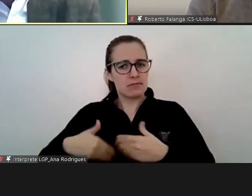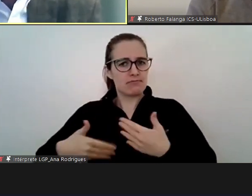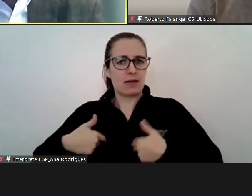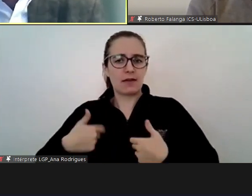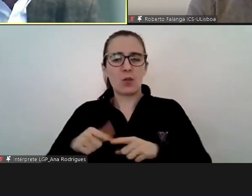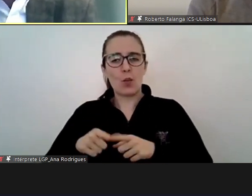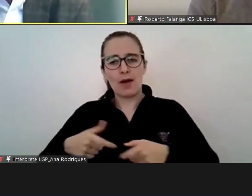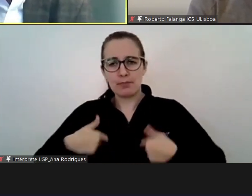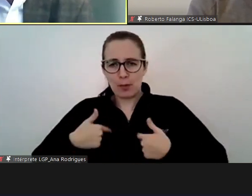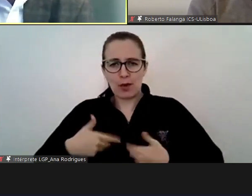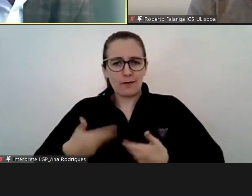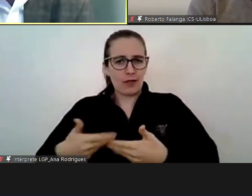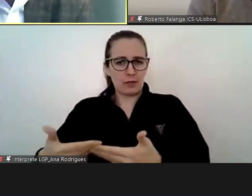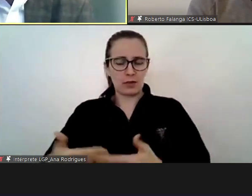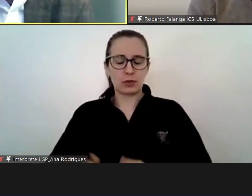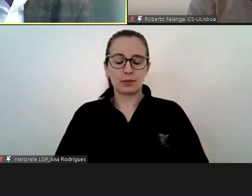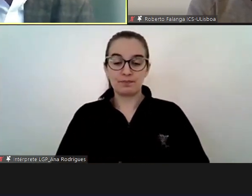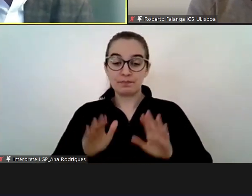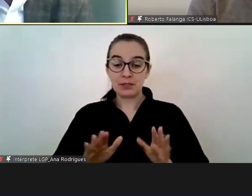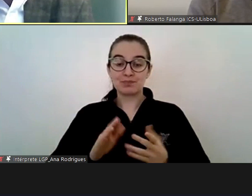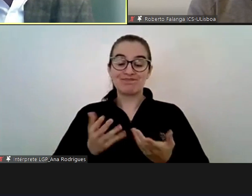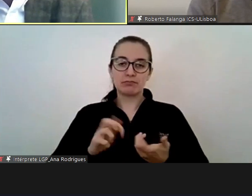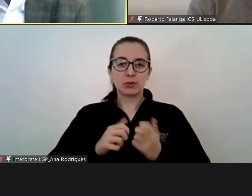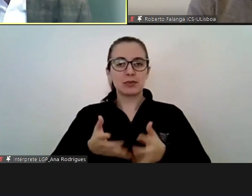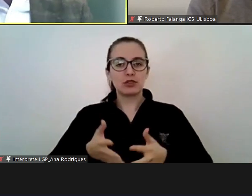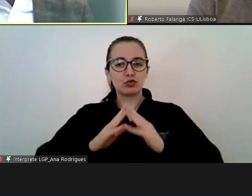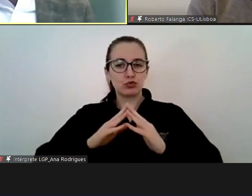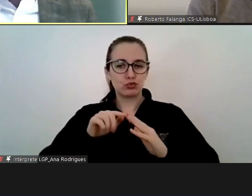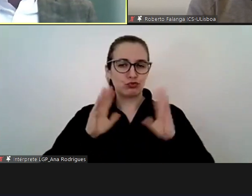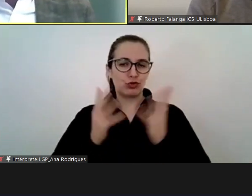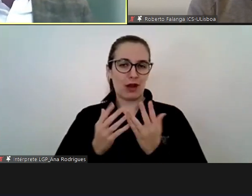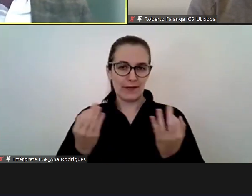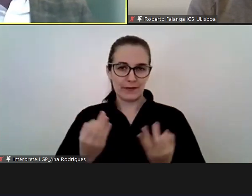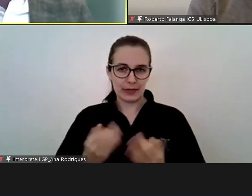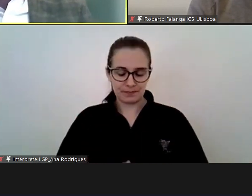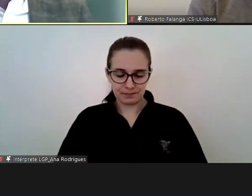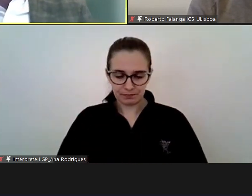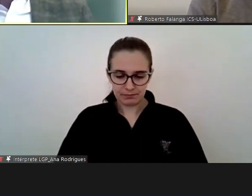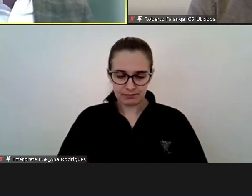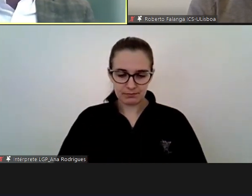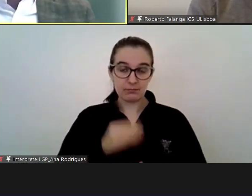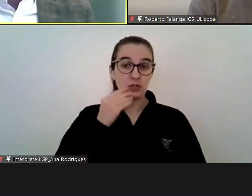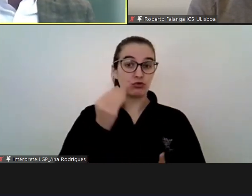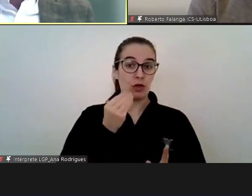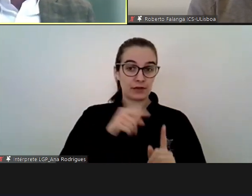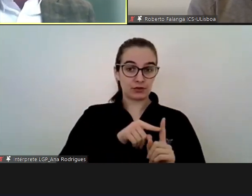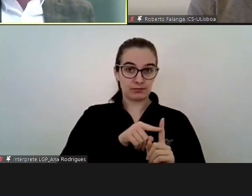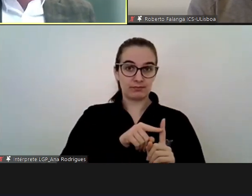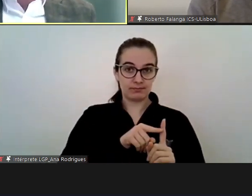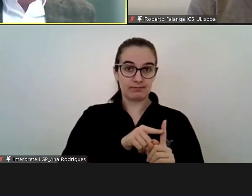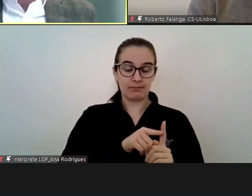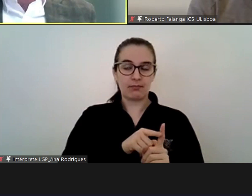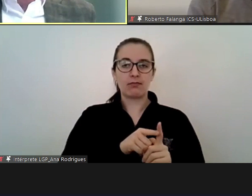o problema estrutural que nós temos é um pouco complicado. Porque o que é que acontece? Como a juventude, pouco a pouco, deixou